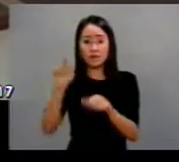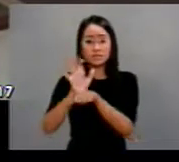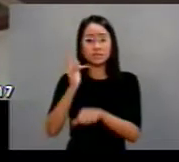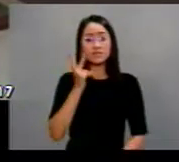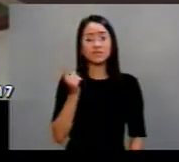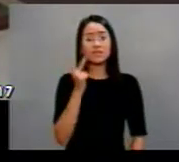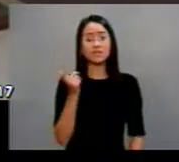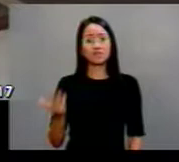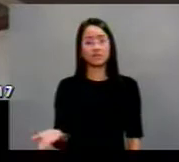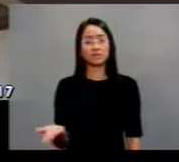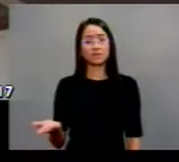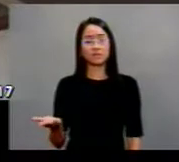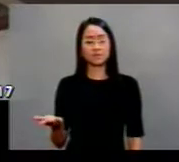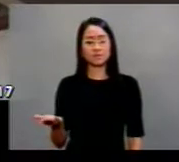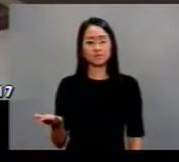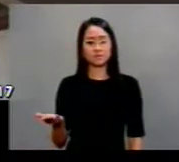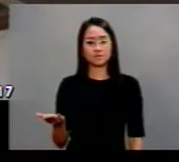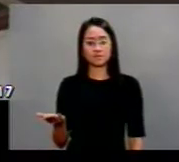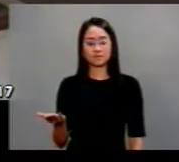dele ser